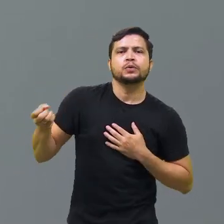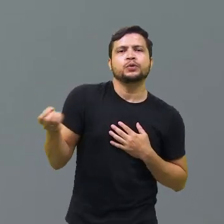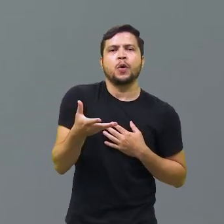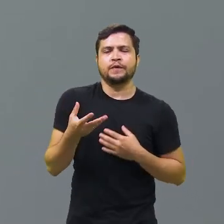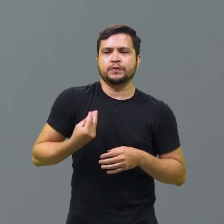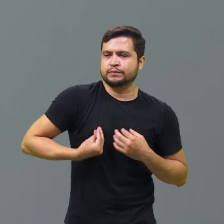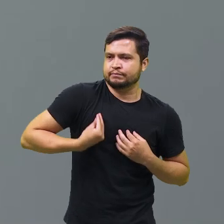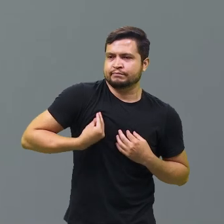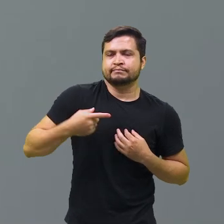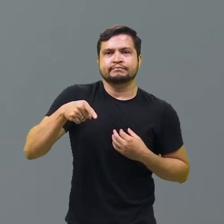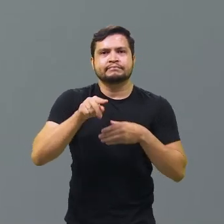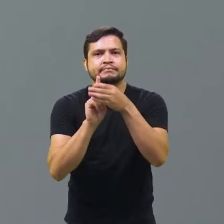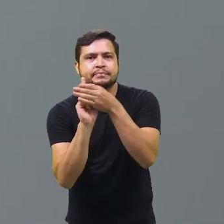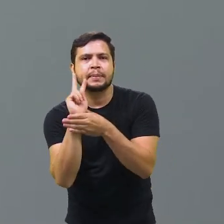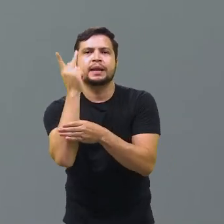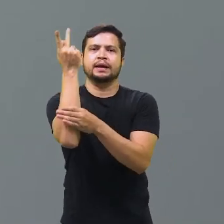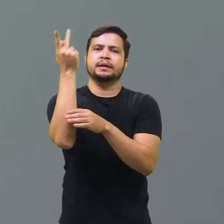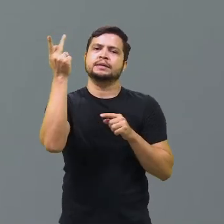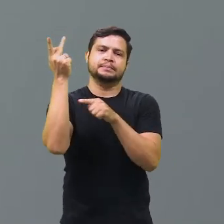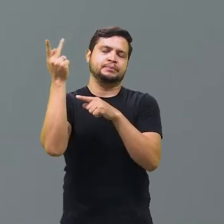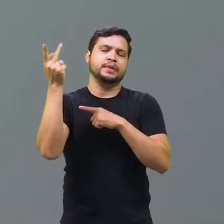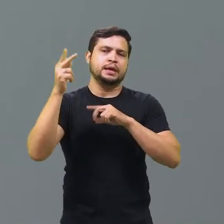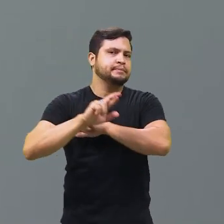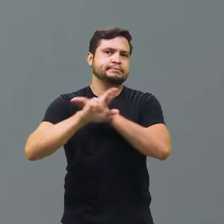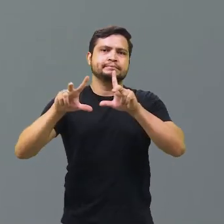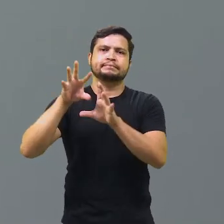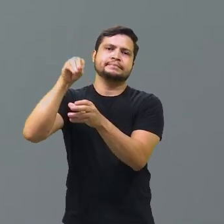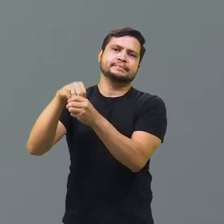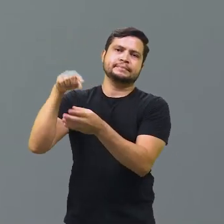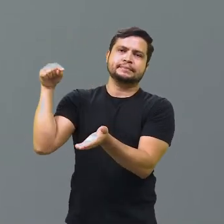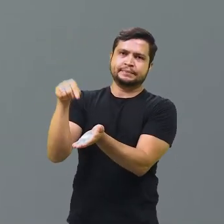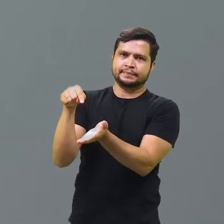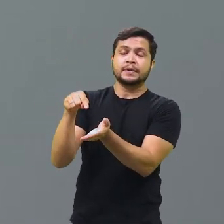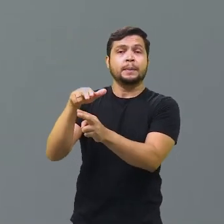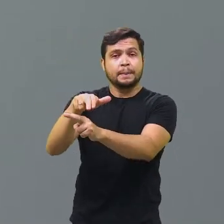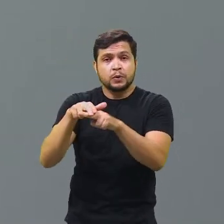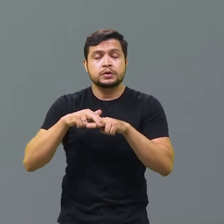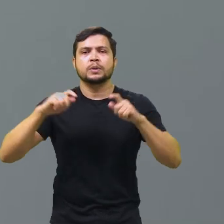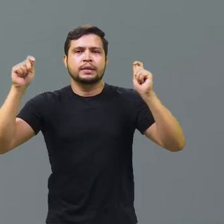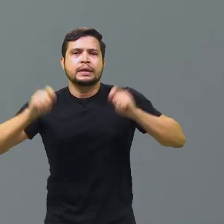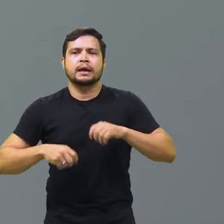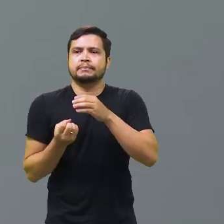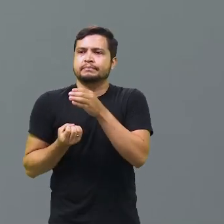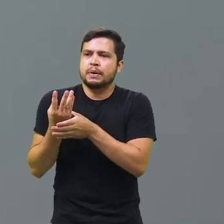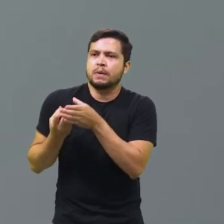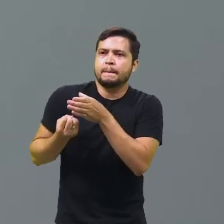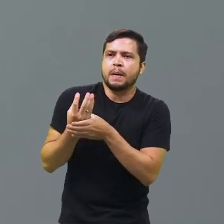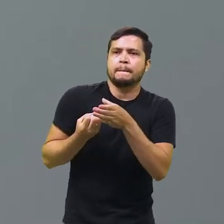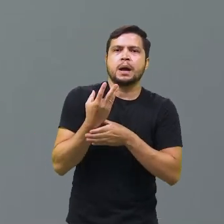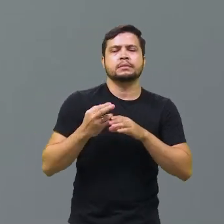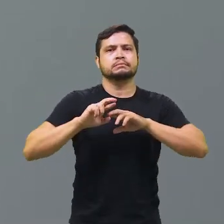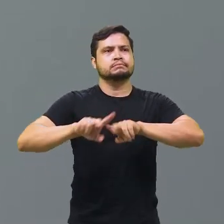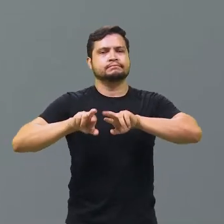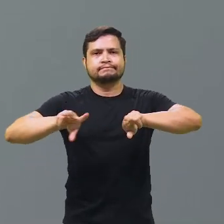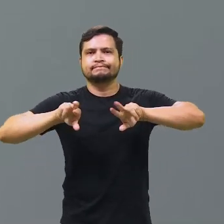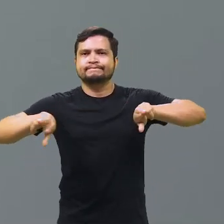genética um pouco diferenciada. E aí isso vai permitir uma ampla variabilidade genética e